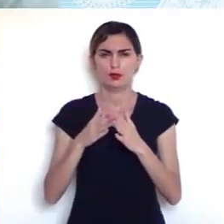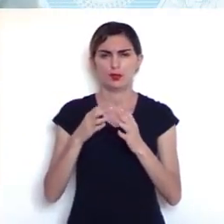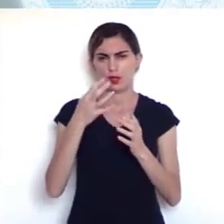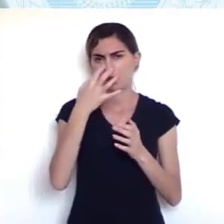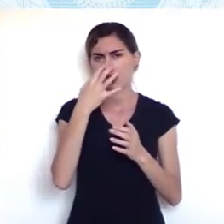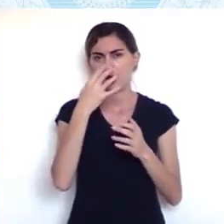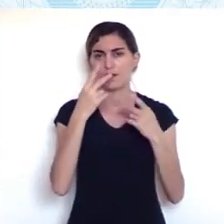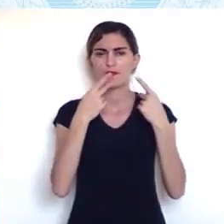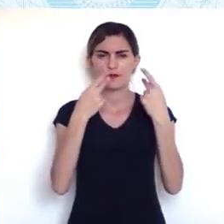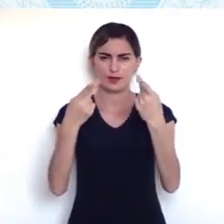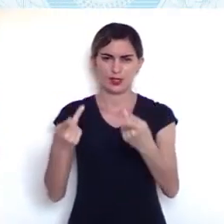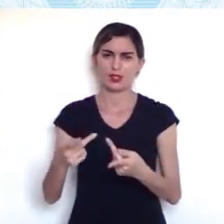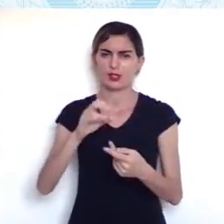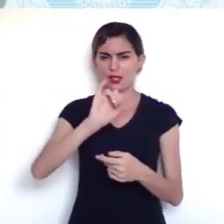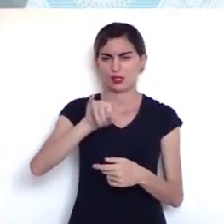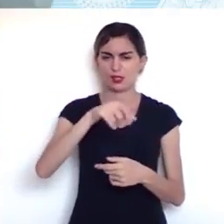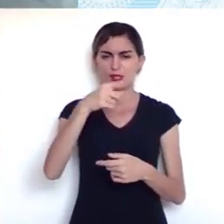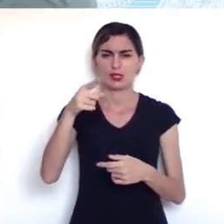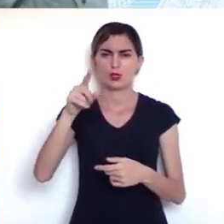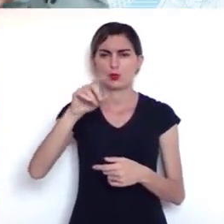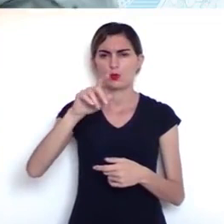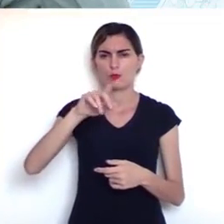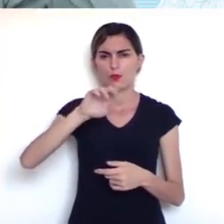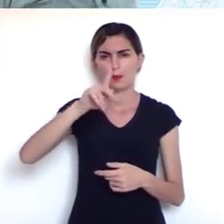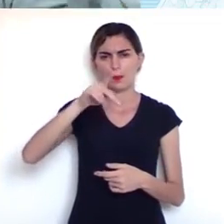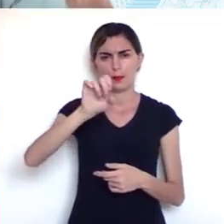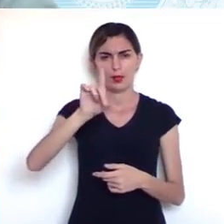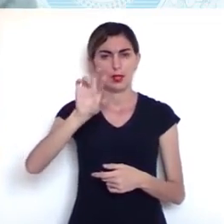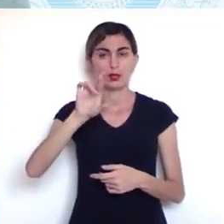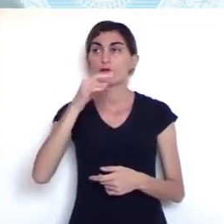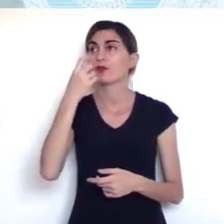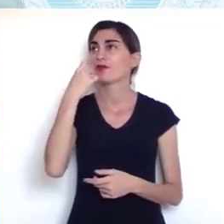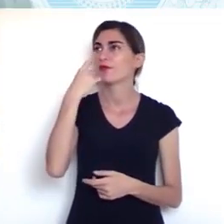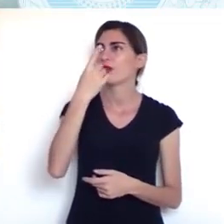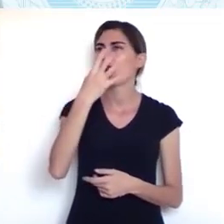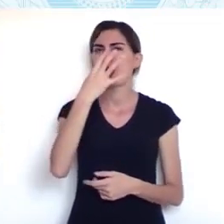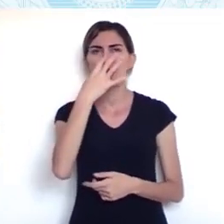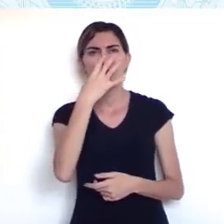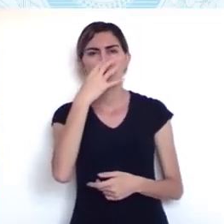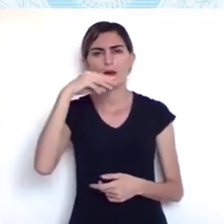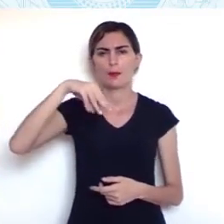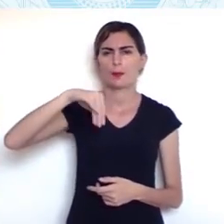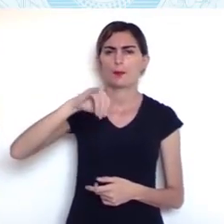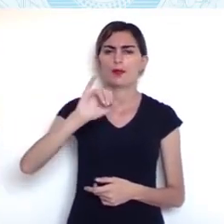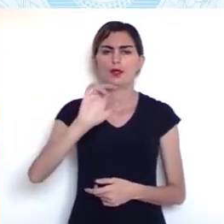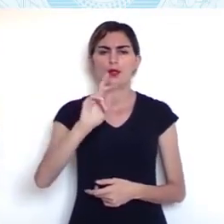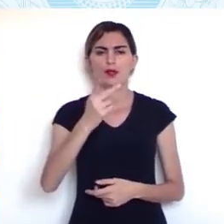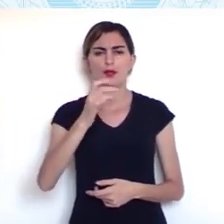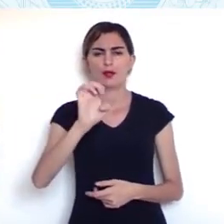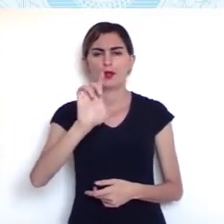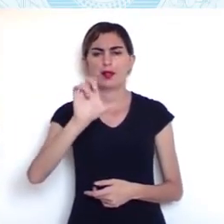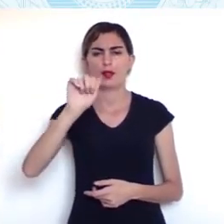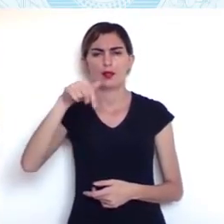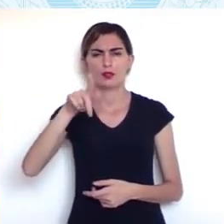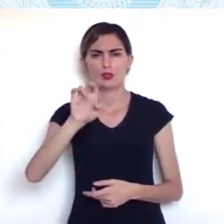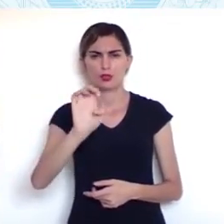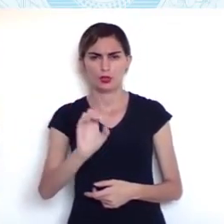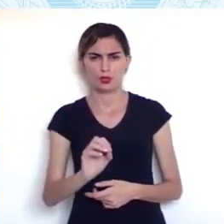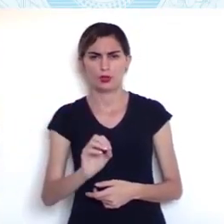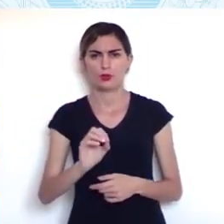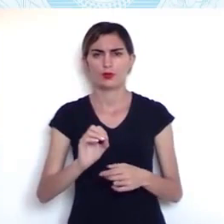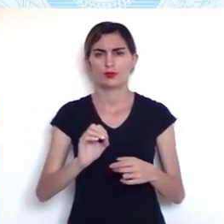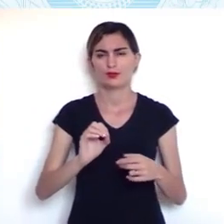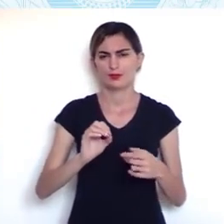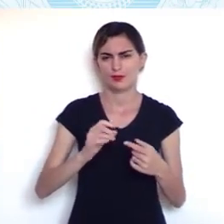São Pedro, né, para ver essas obras de Michelangelo lá no teto da capela. Aí vem a